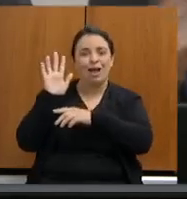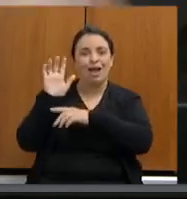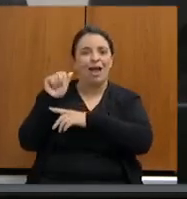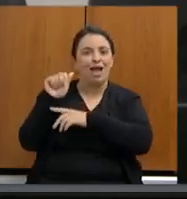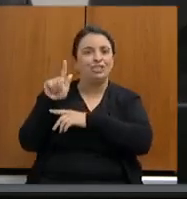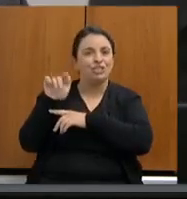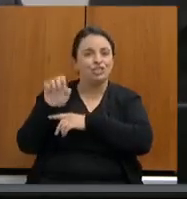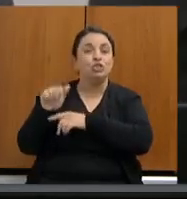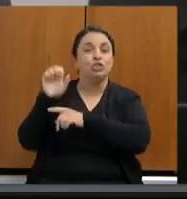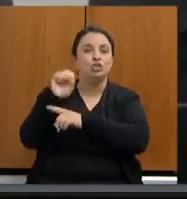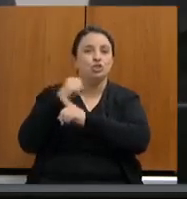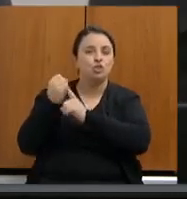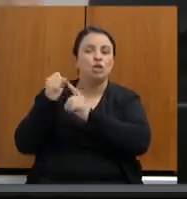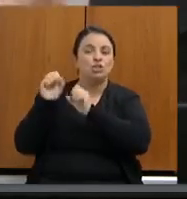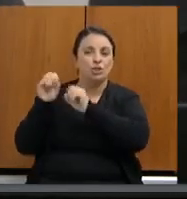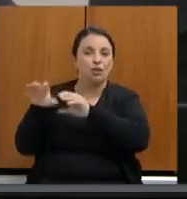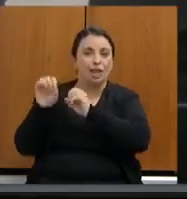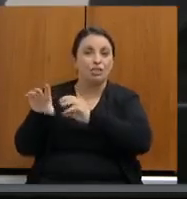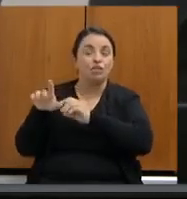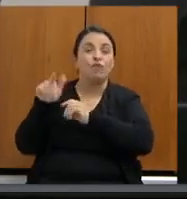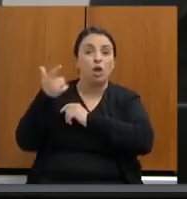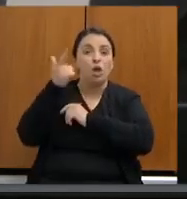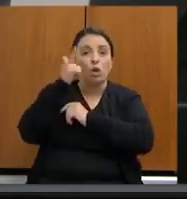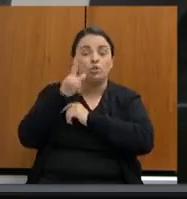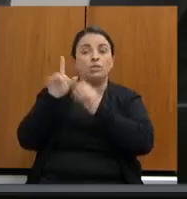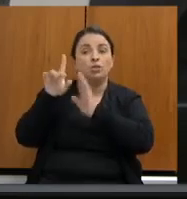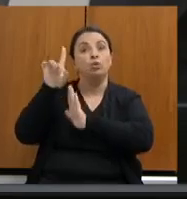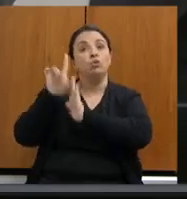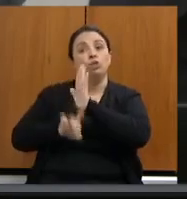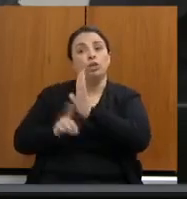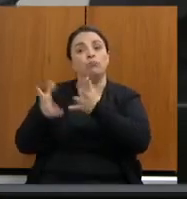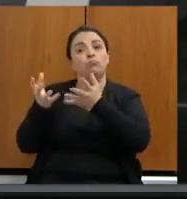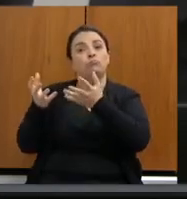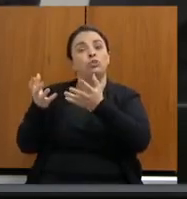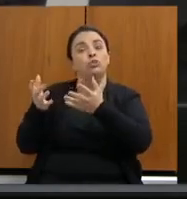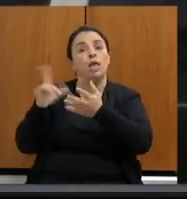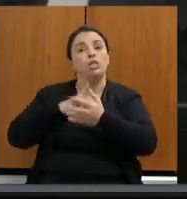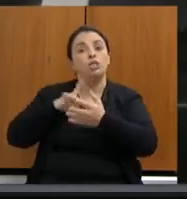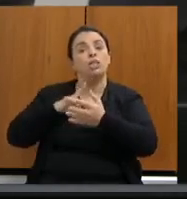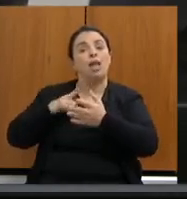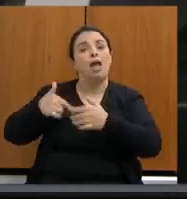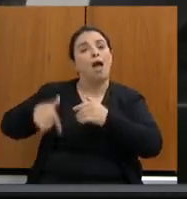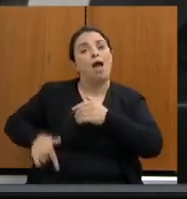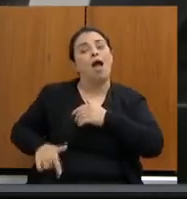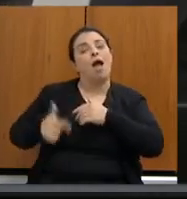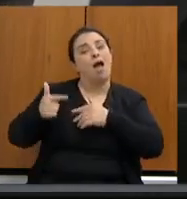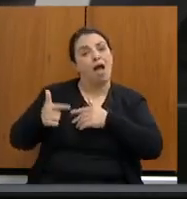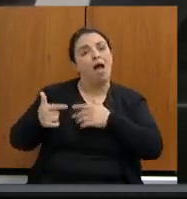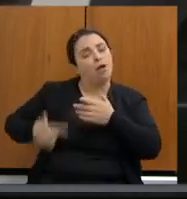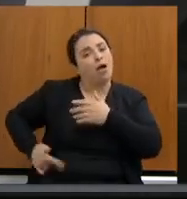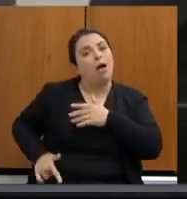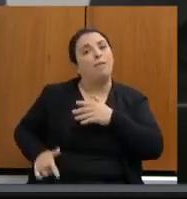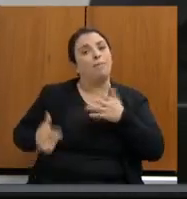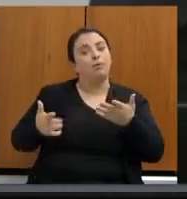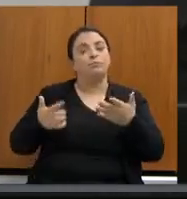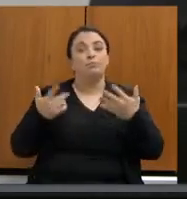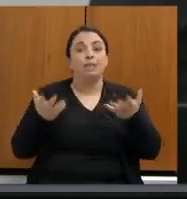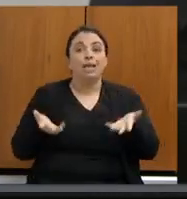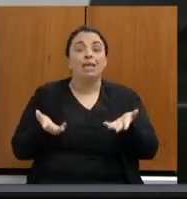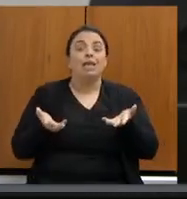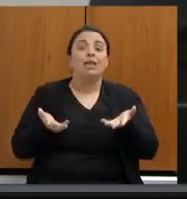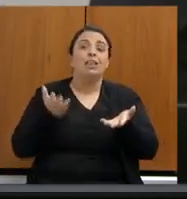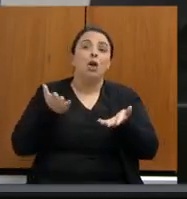mas infelizmente talvez a falta de segurança e conhecimento jurídico desenvoltura o